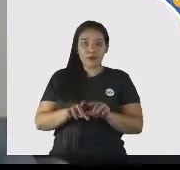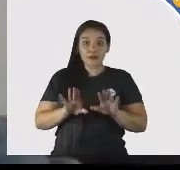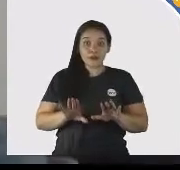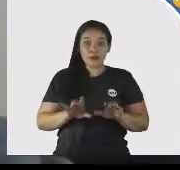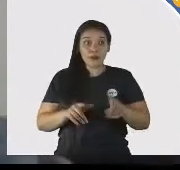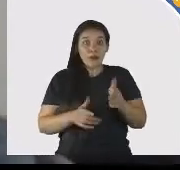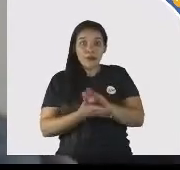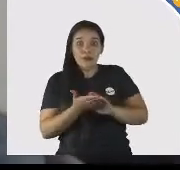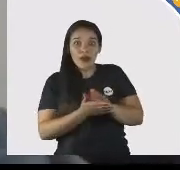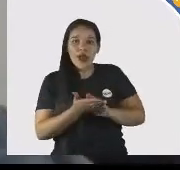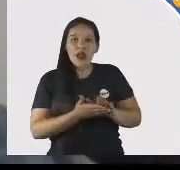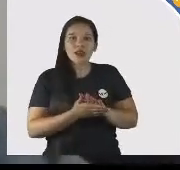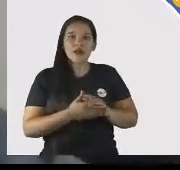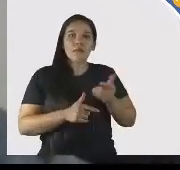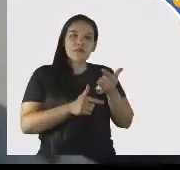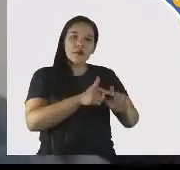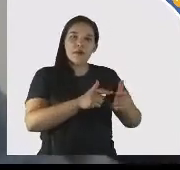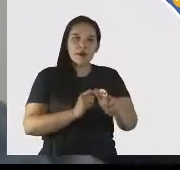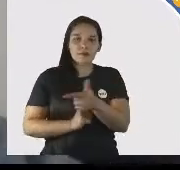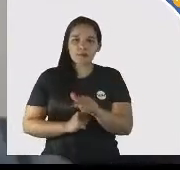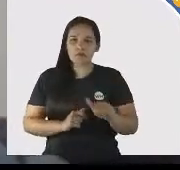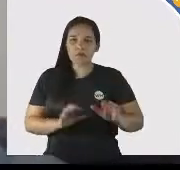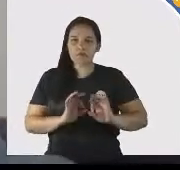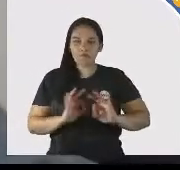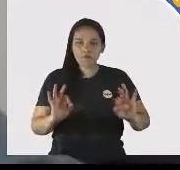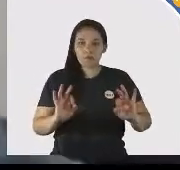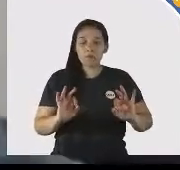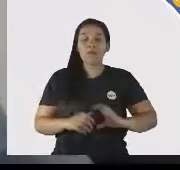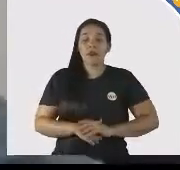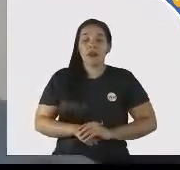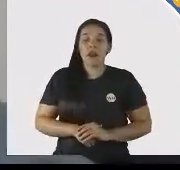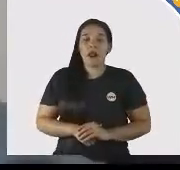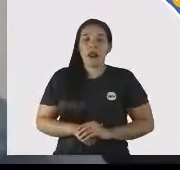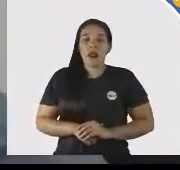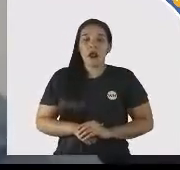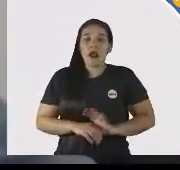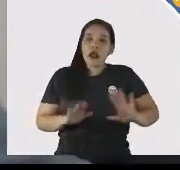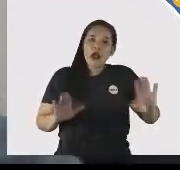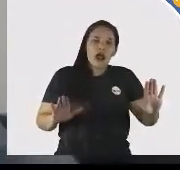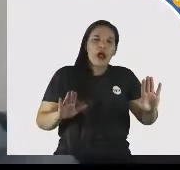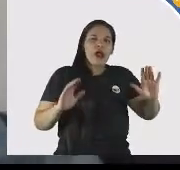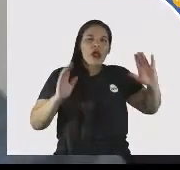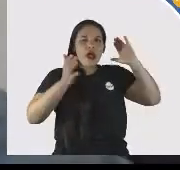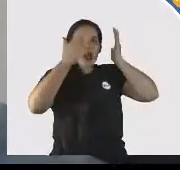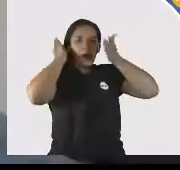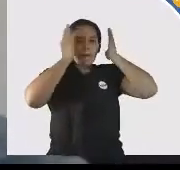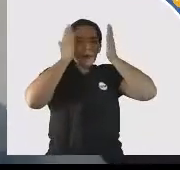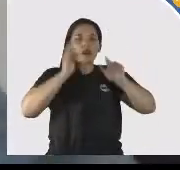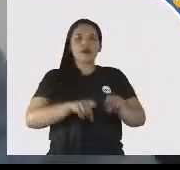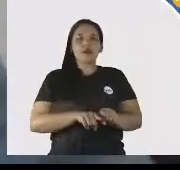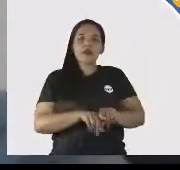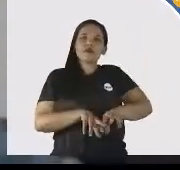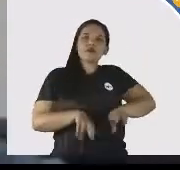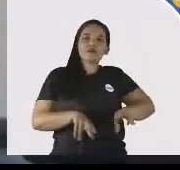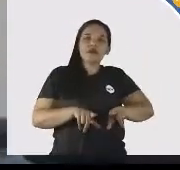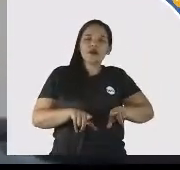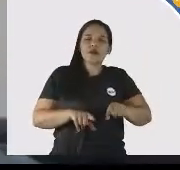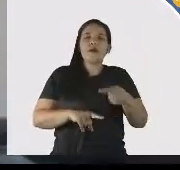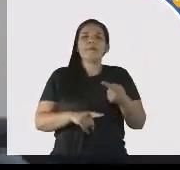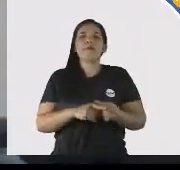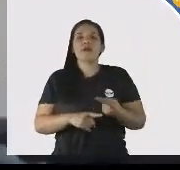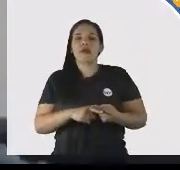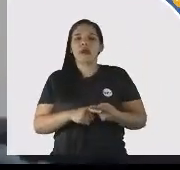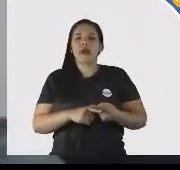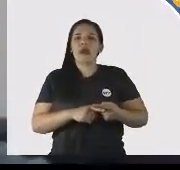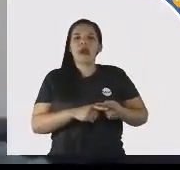tiveram mais esse problema é natural que o impacto para caminhões a diferentes embora do segmento vinham muito bem vamos